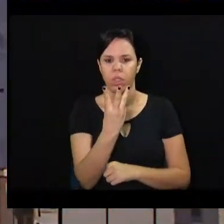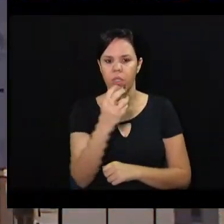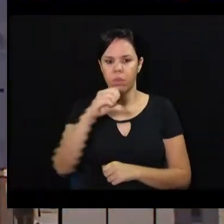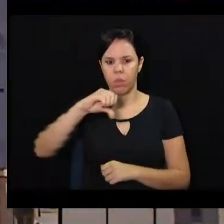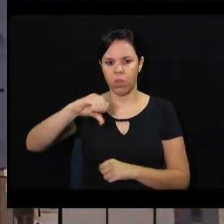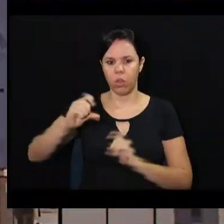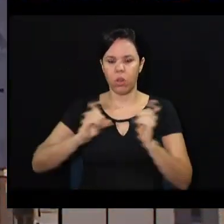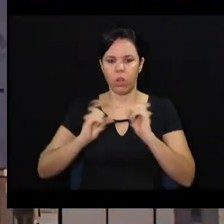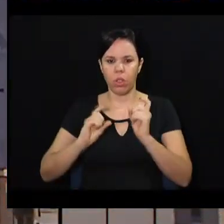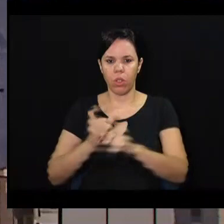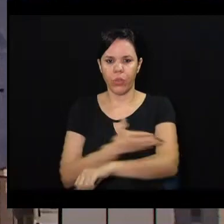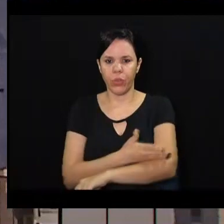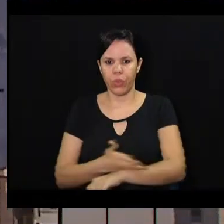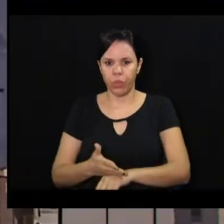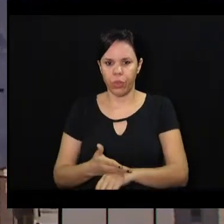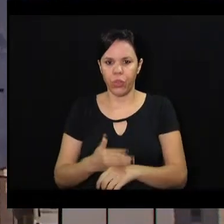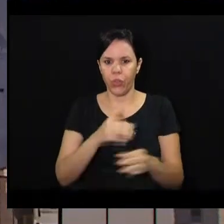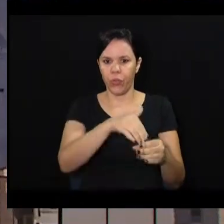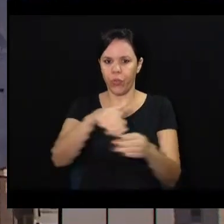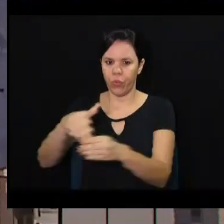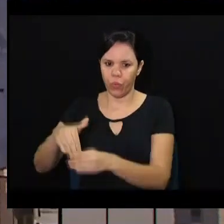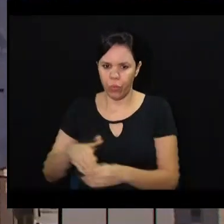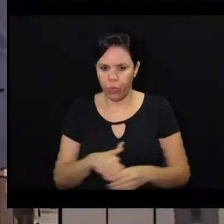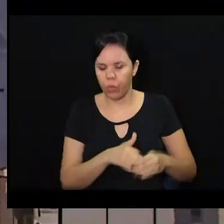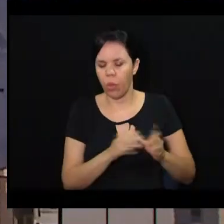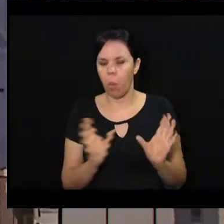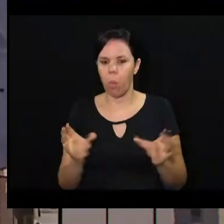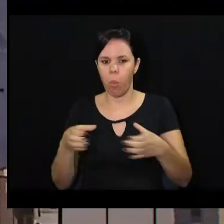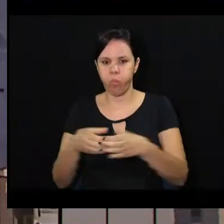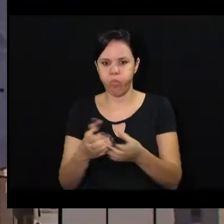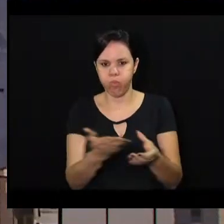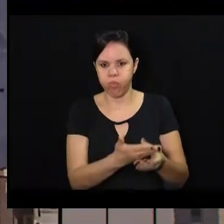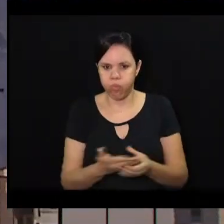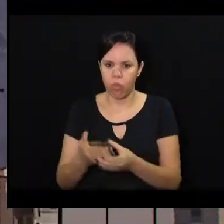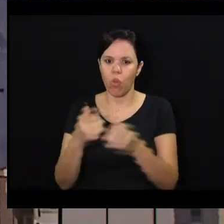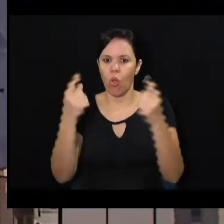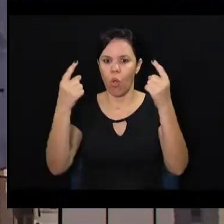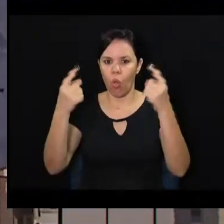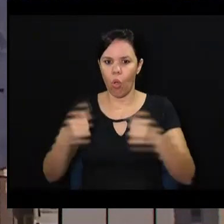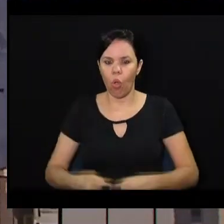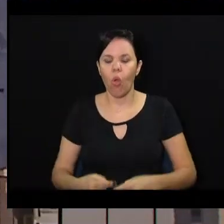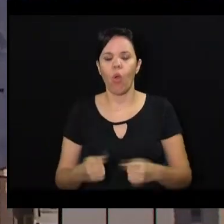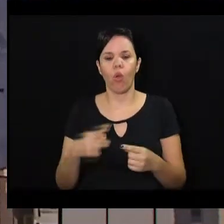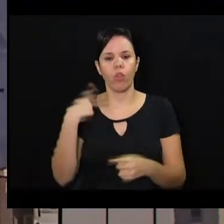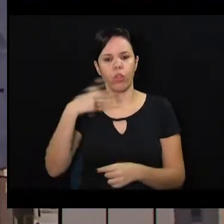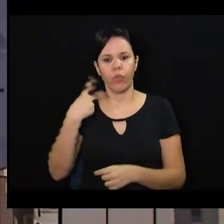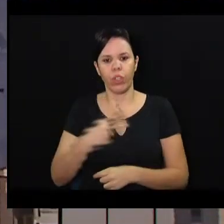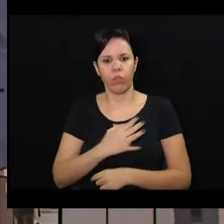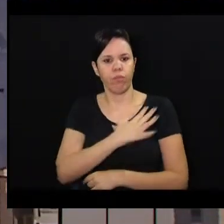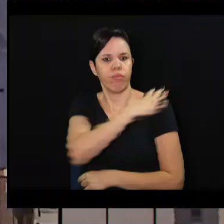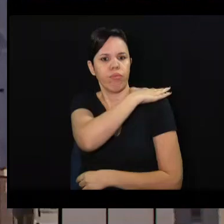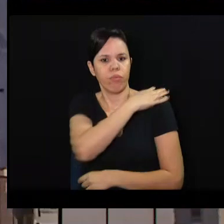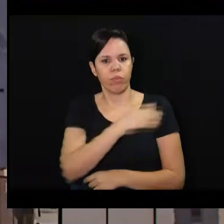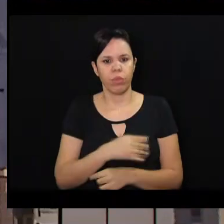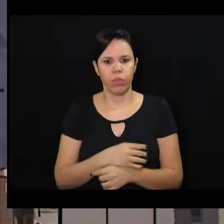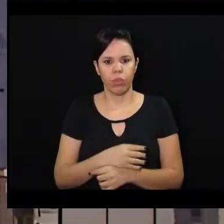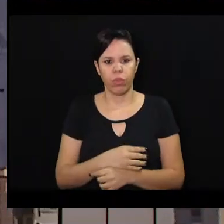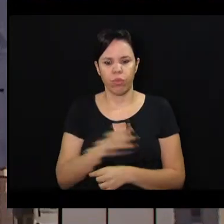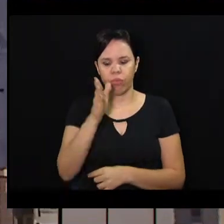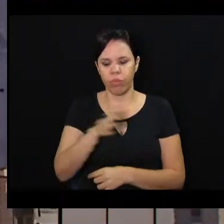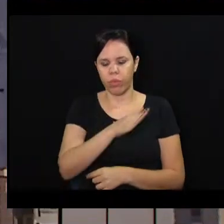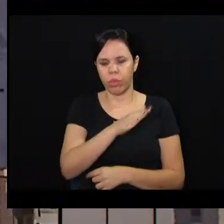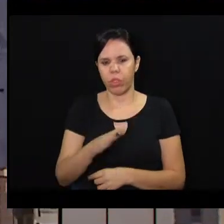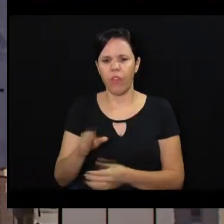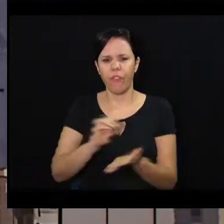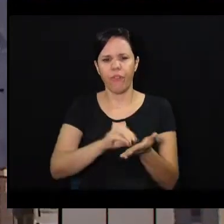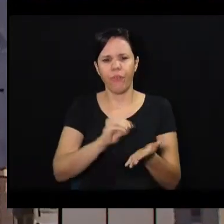reunião ordinária, a votação da comissão processante contra o vereador Tenente Santini foi adiada por falta